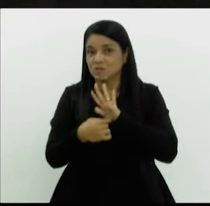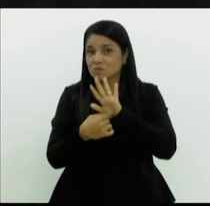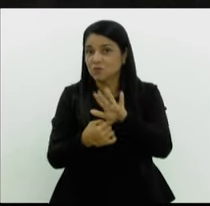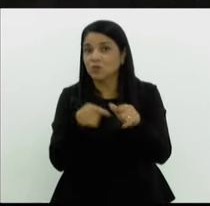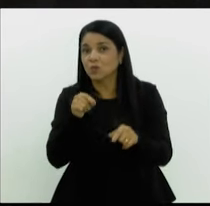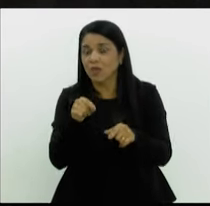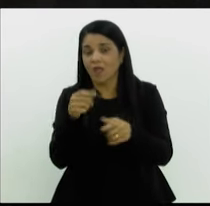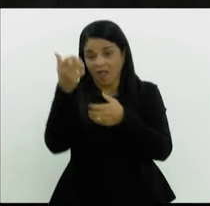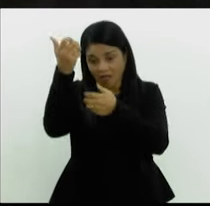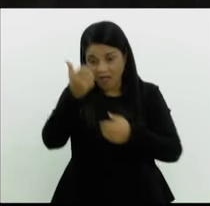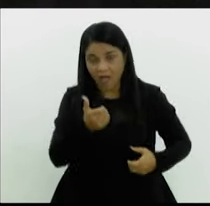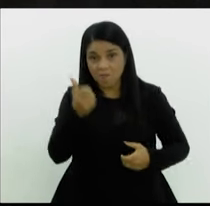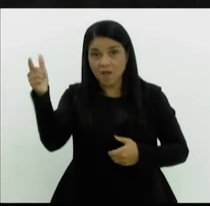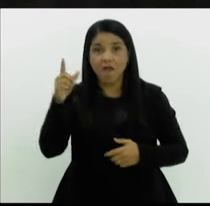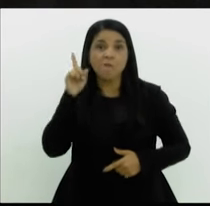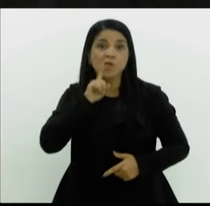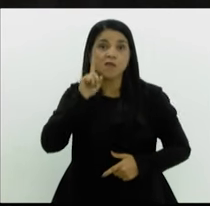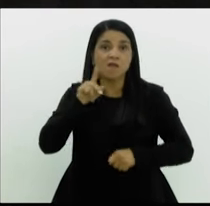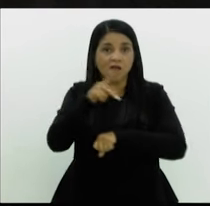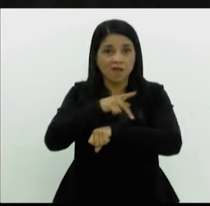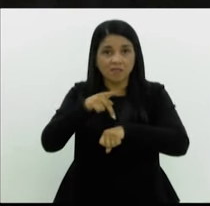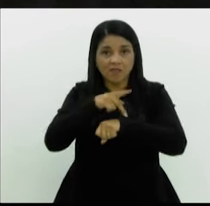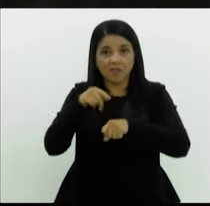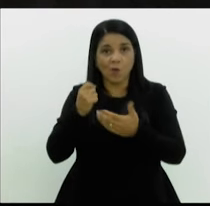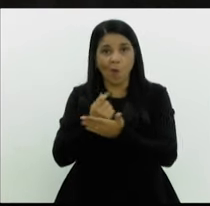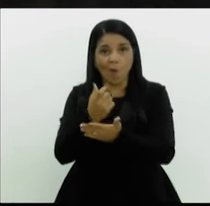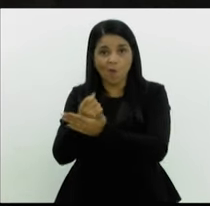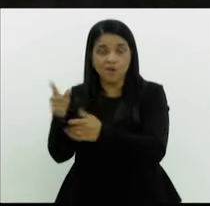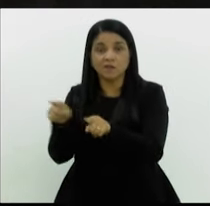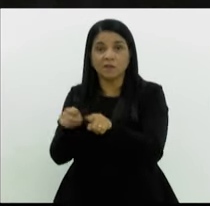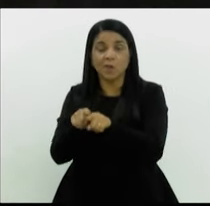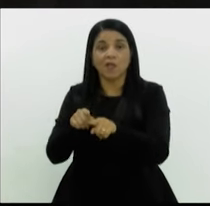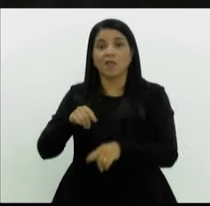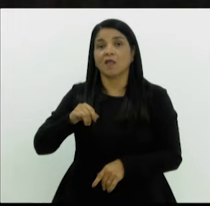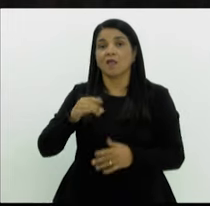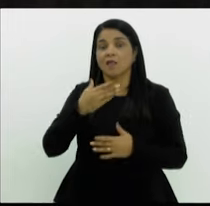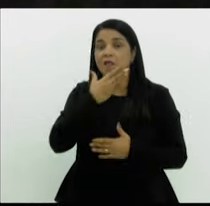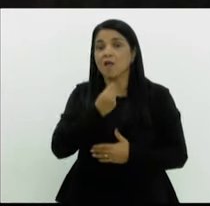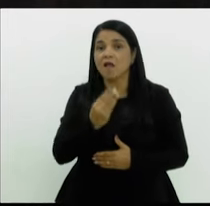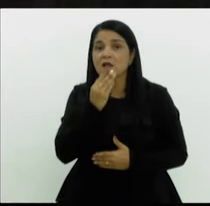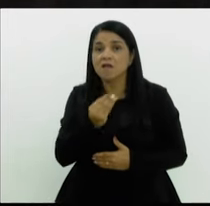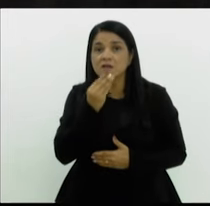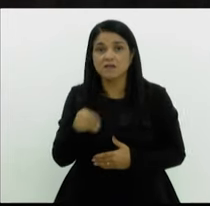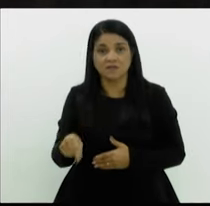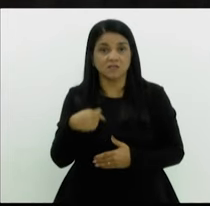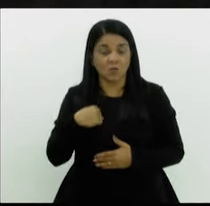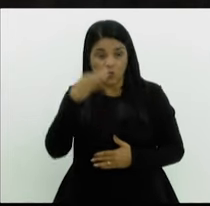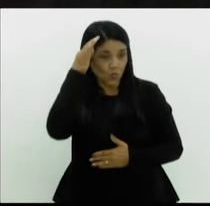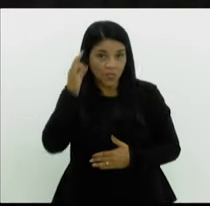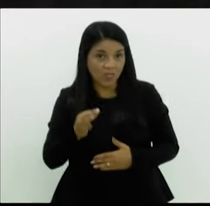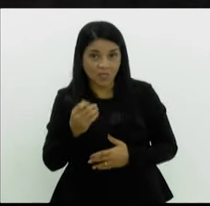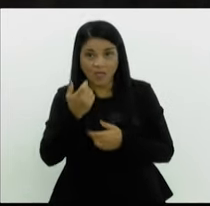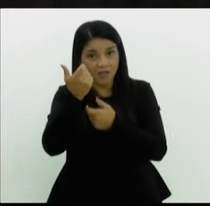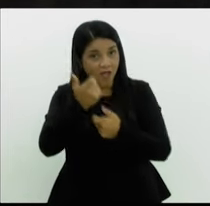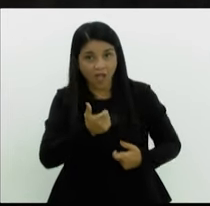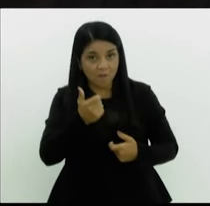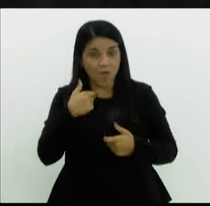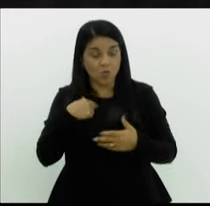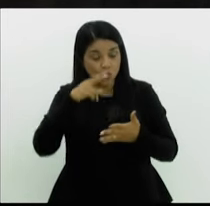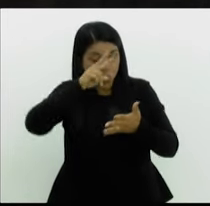ou israelenses. Eu não entendo nada de arma, eu estou reproduzindo aquilo que eu li no